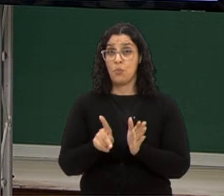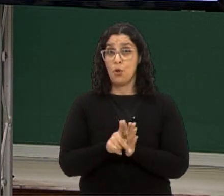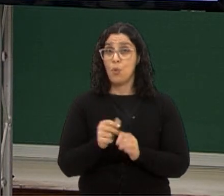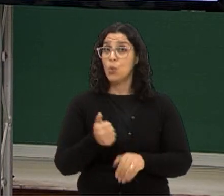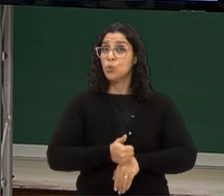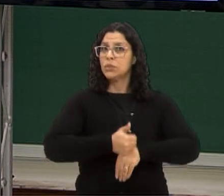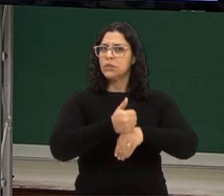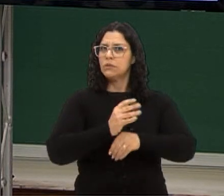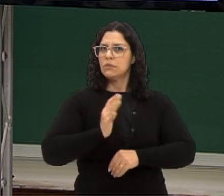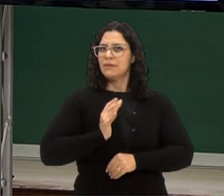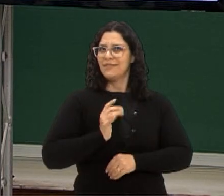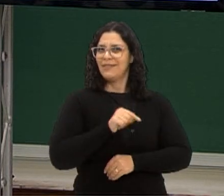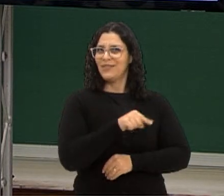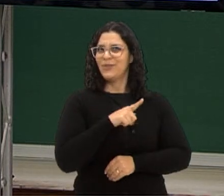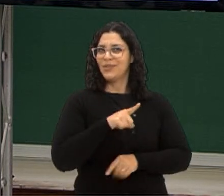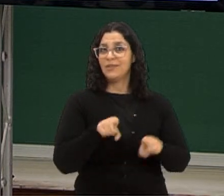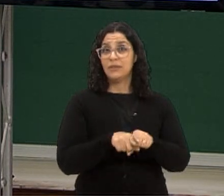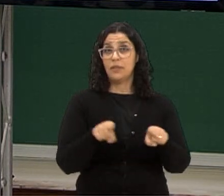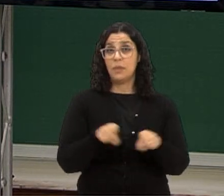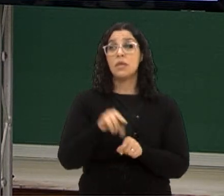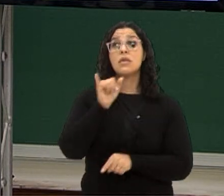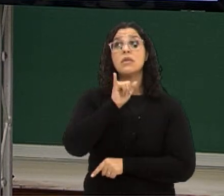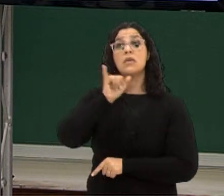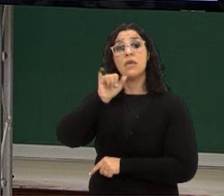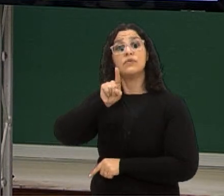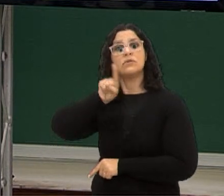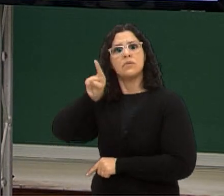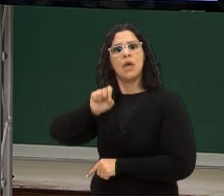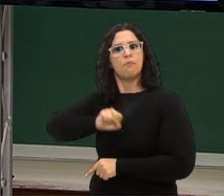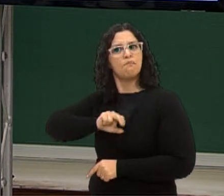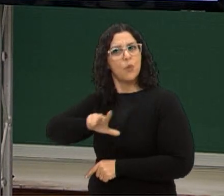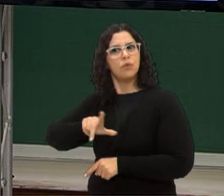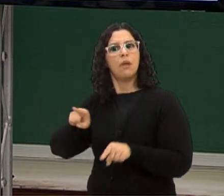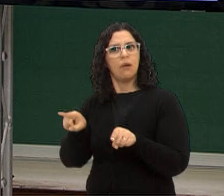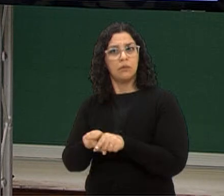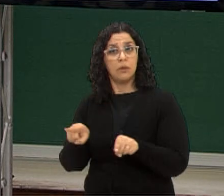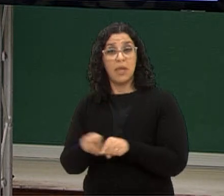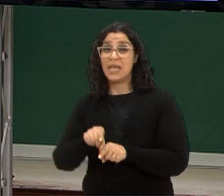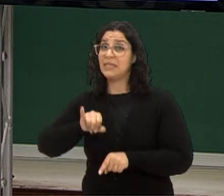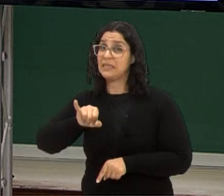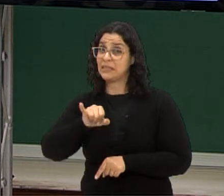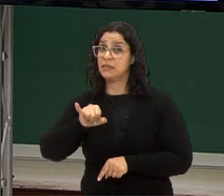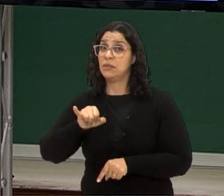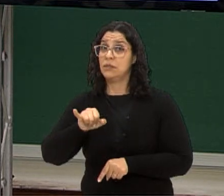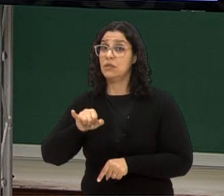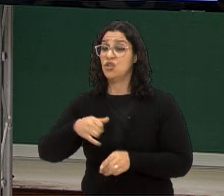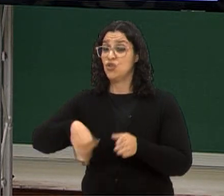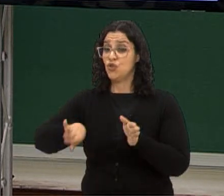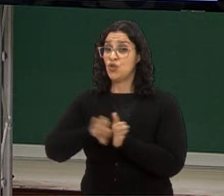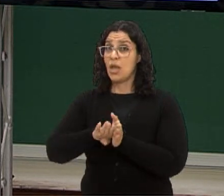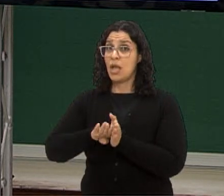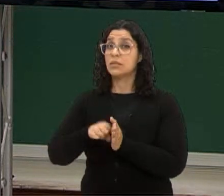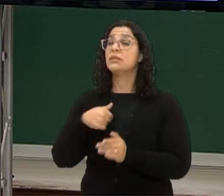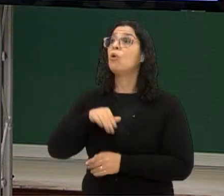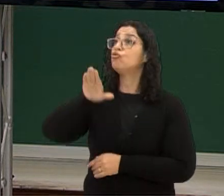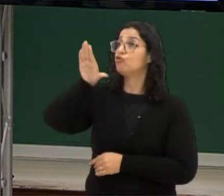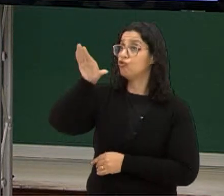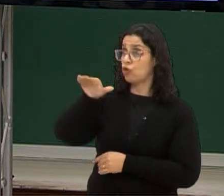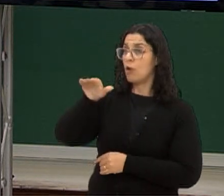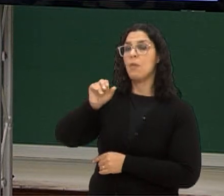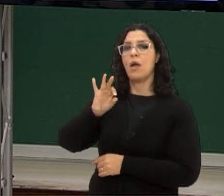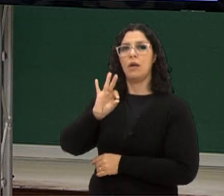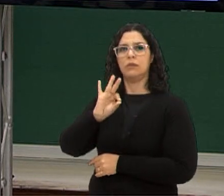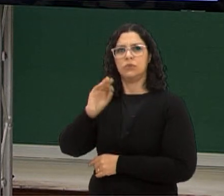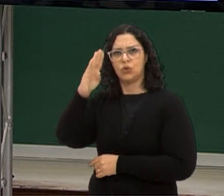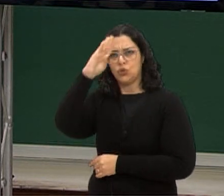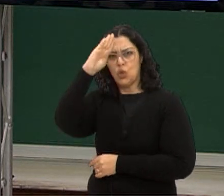sua elite e também para a metrópole portuguesa, que qualquer soldado que não fosse chamado, que não fosse